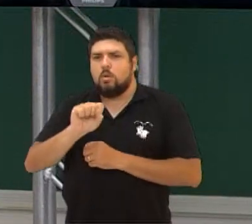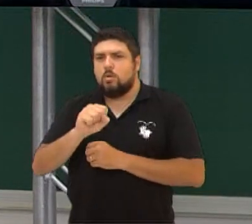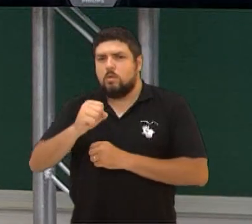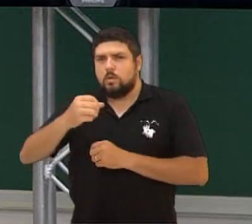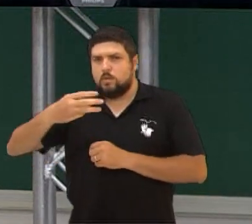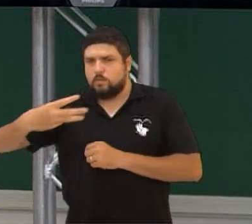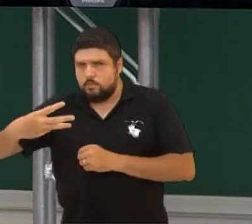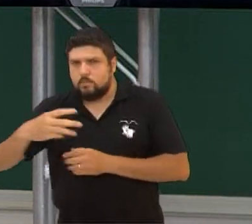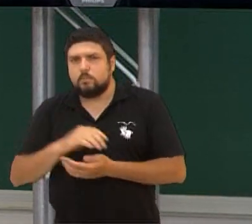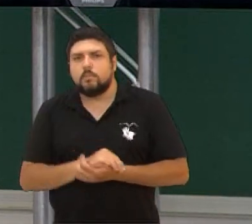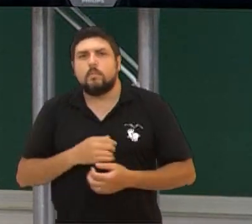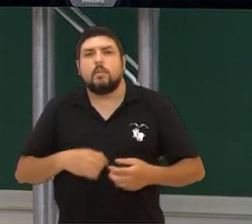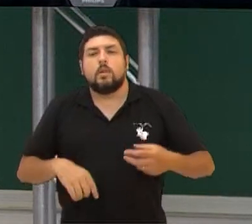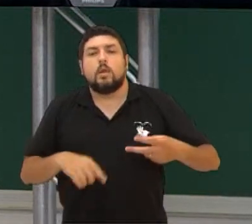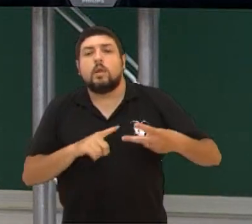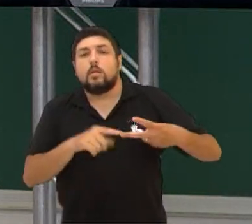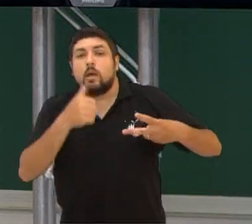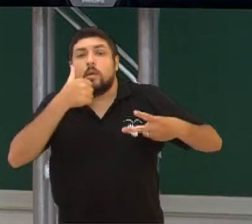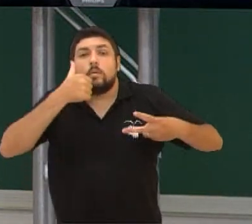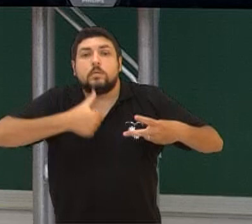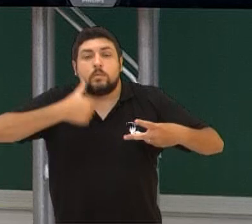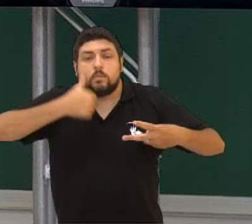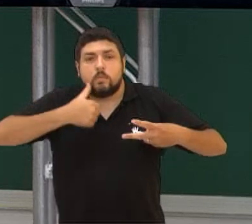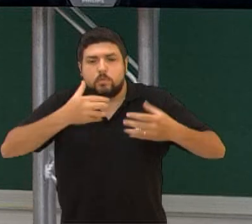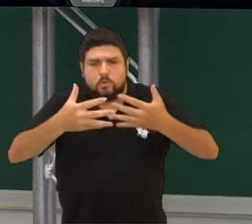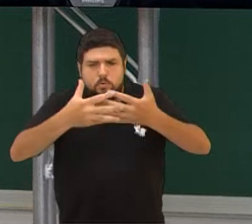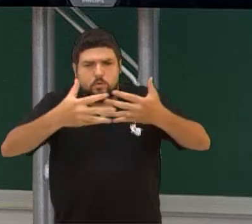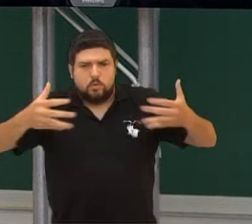fica a 2,83, e no feminino, a